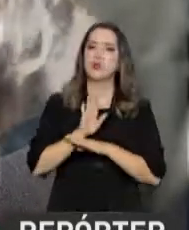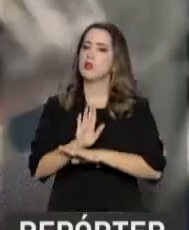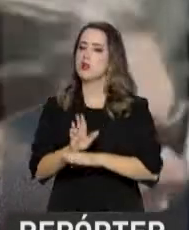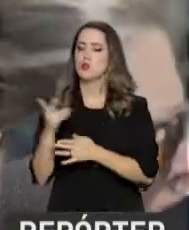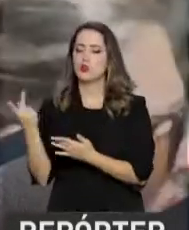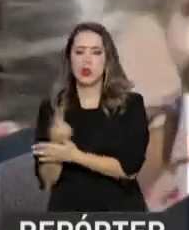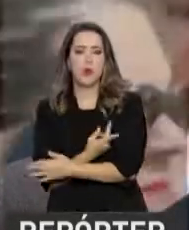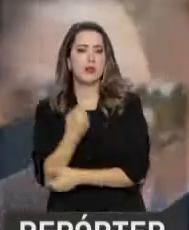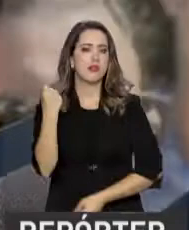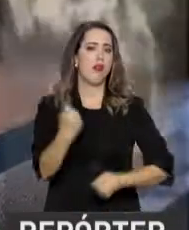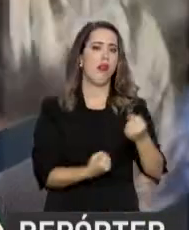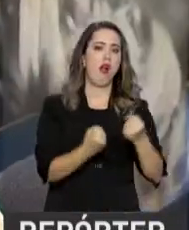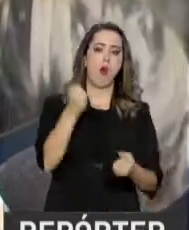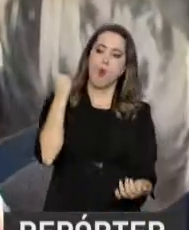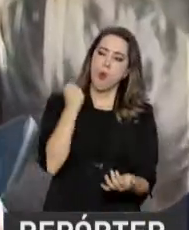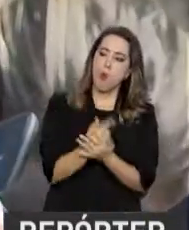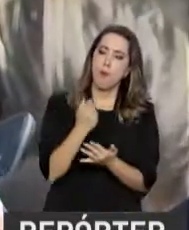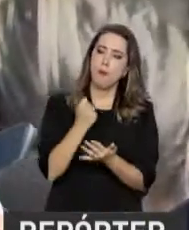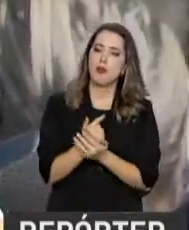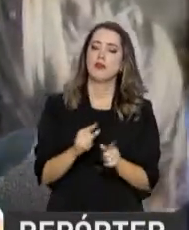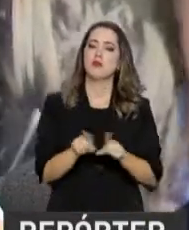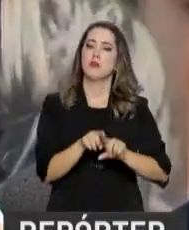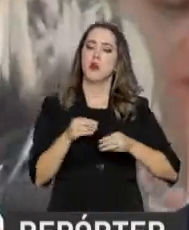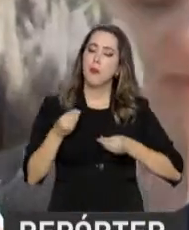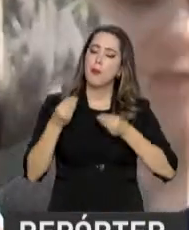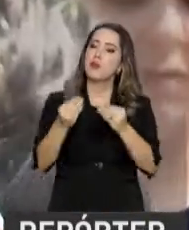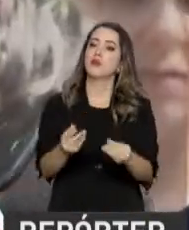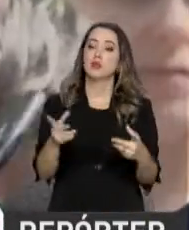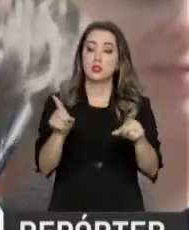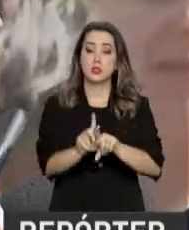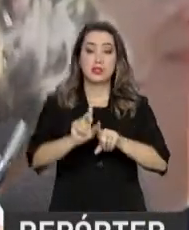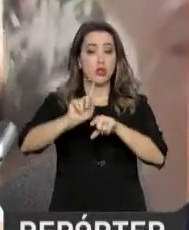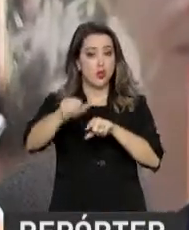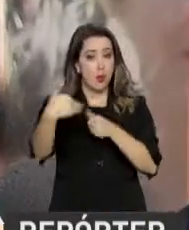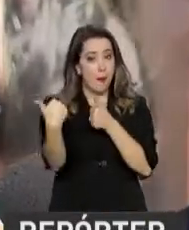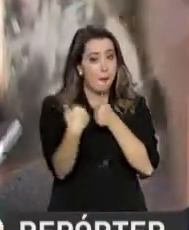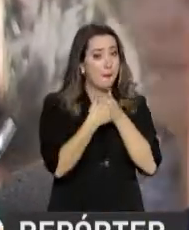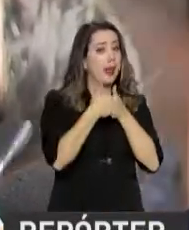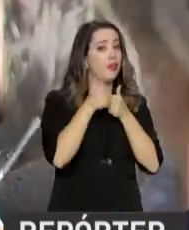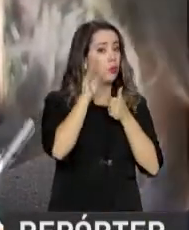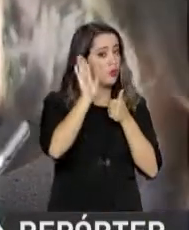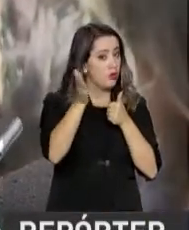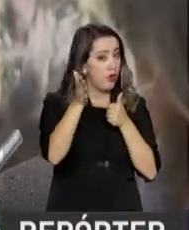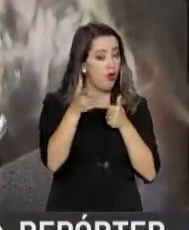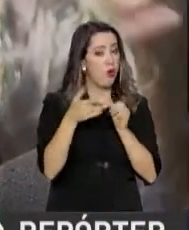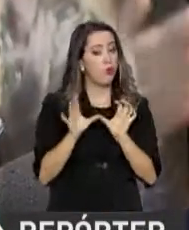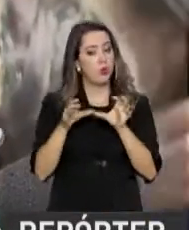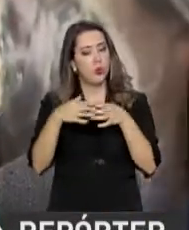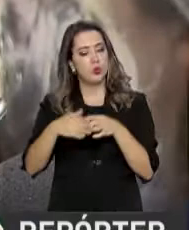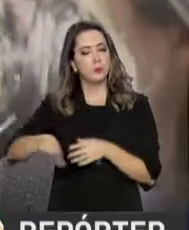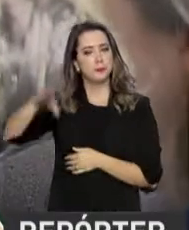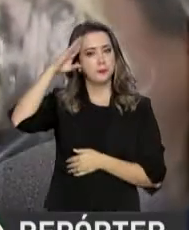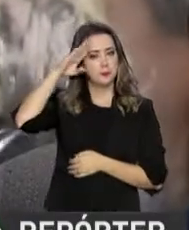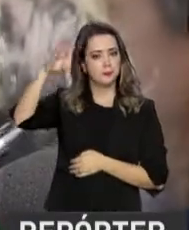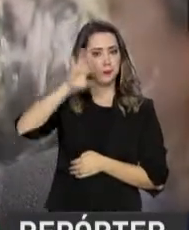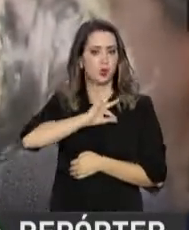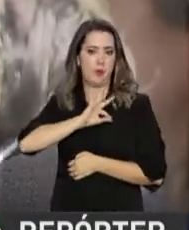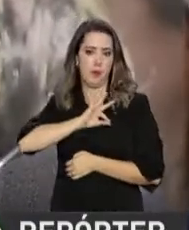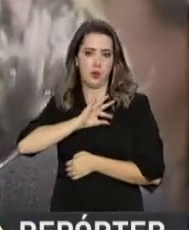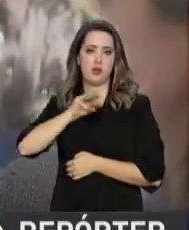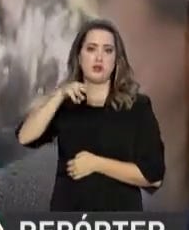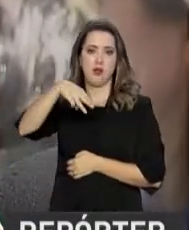viaturas ainda estão sendo adquiridas também para ser entregue em breve à frota da das polícias militar e civil poderá ser